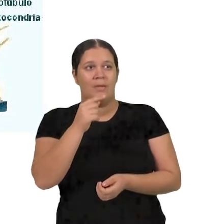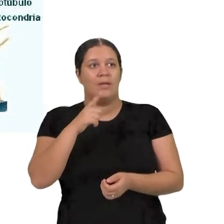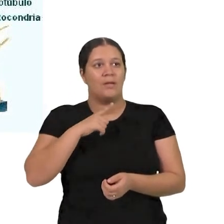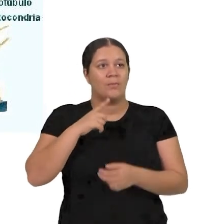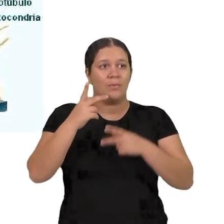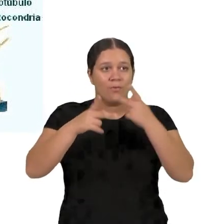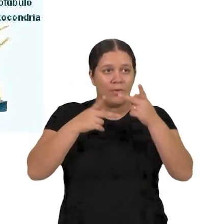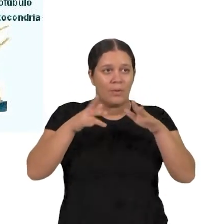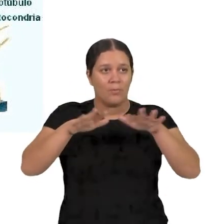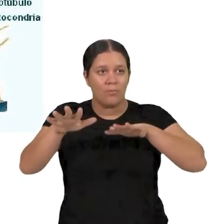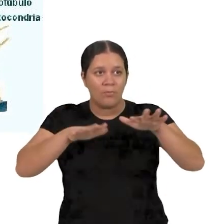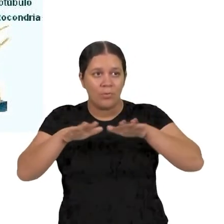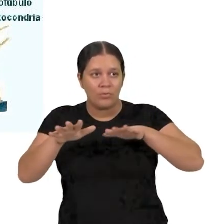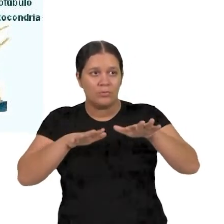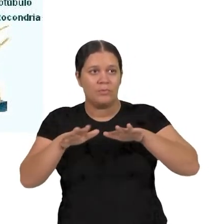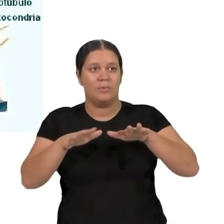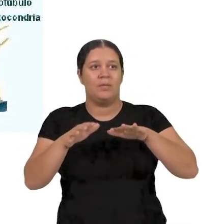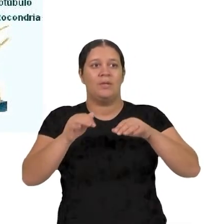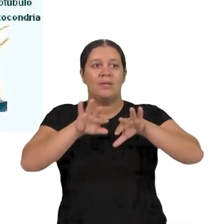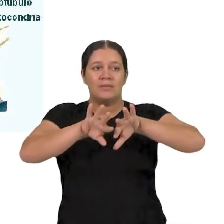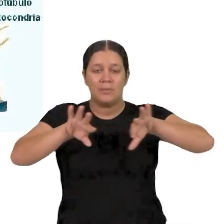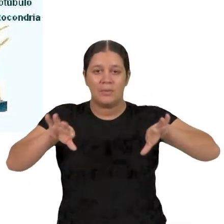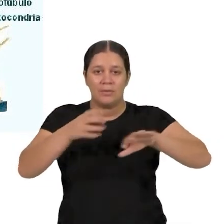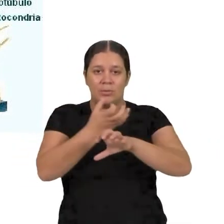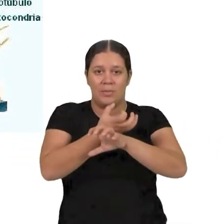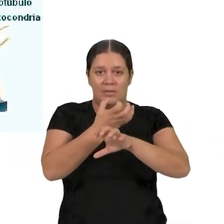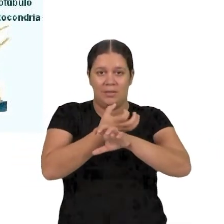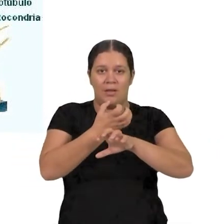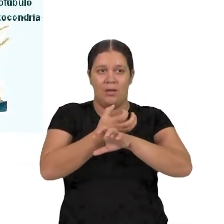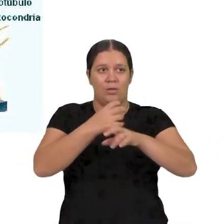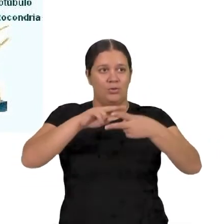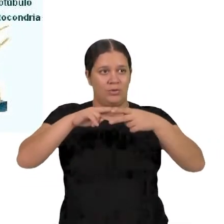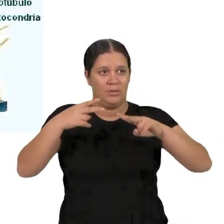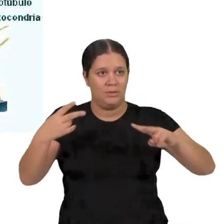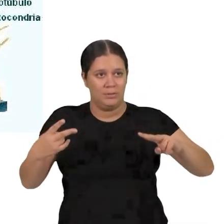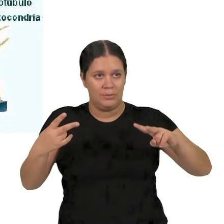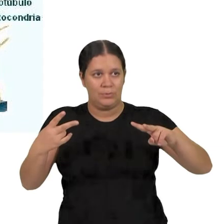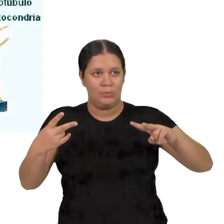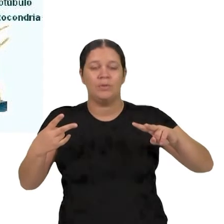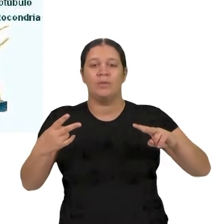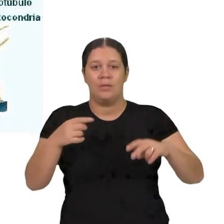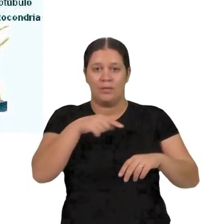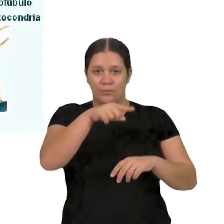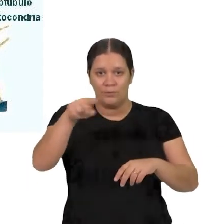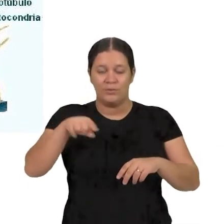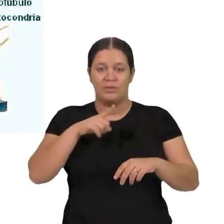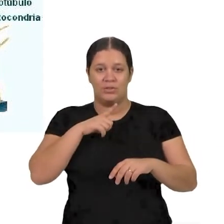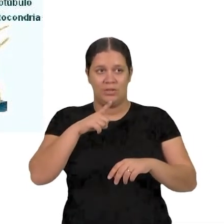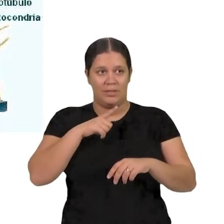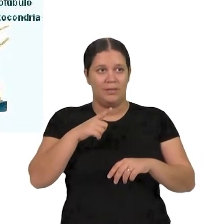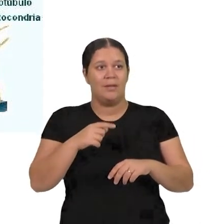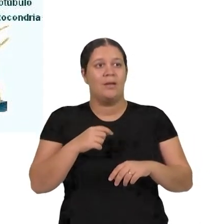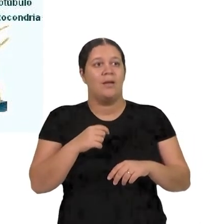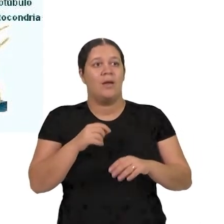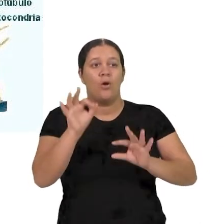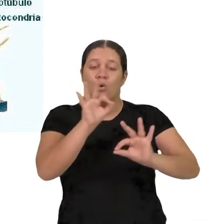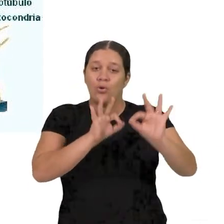célula, movimento de vesículas, separação de material genético, quando você tem a divisão celular,